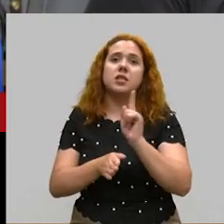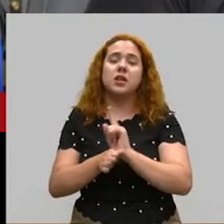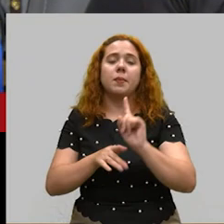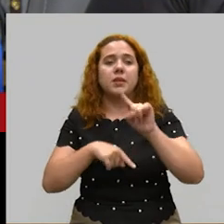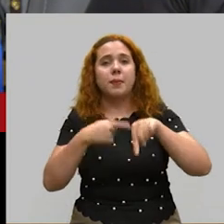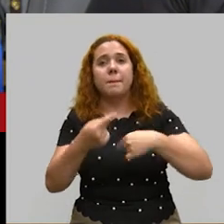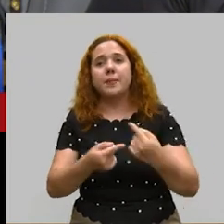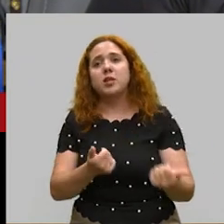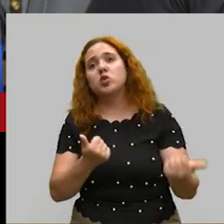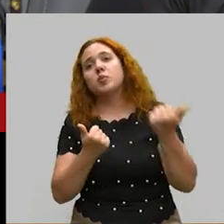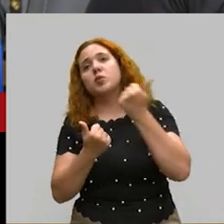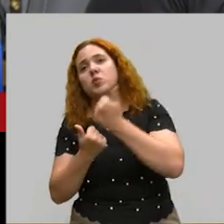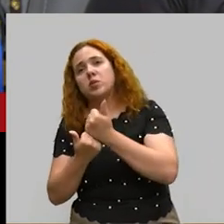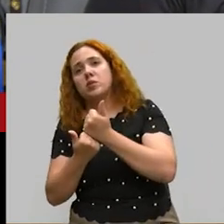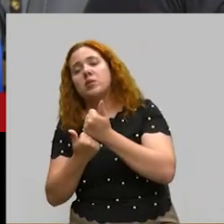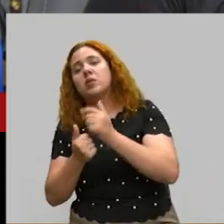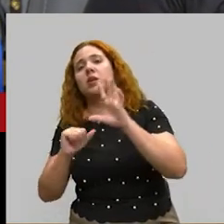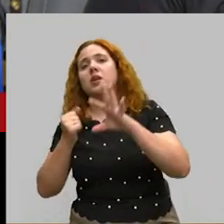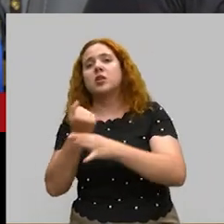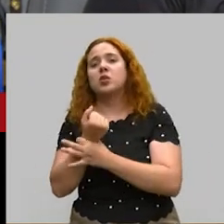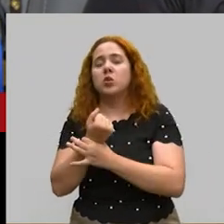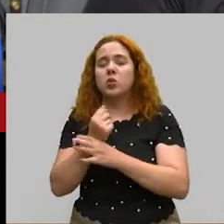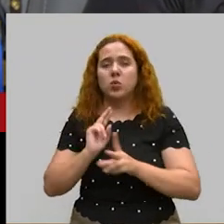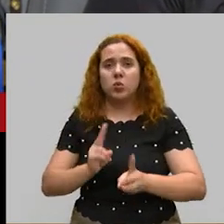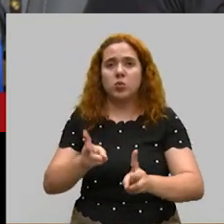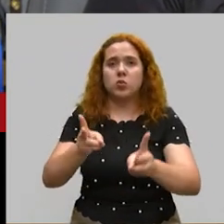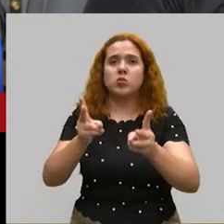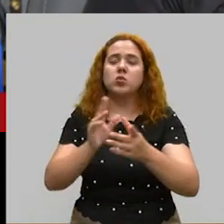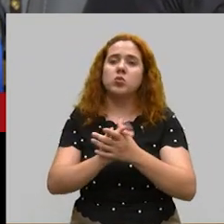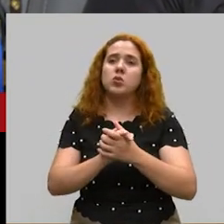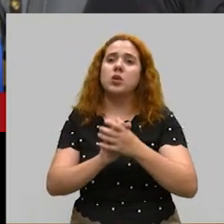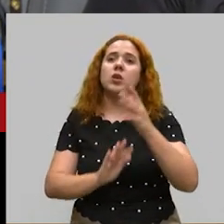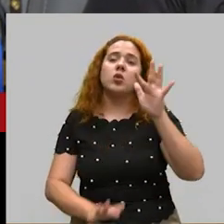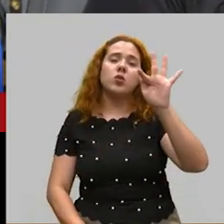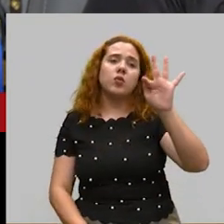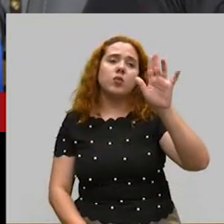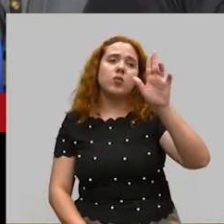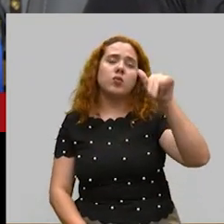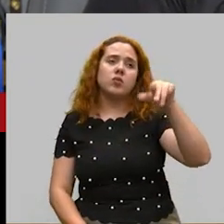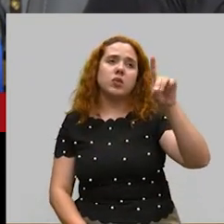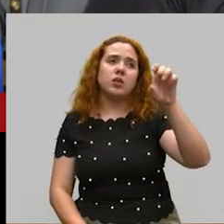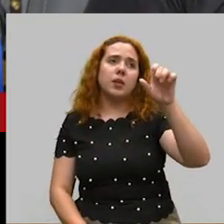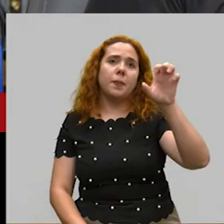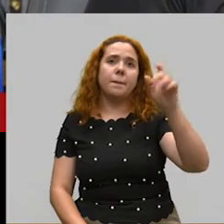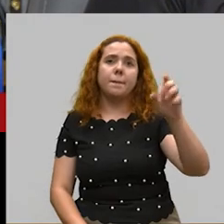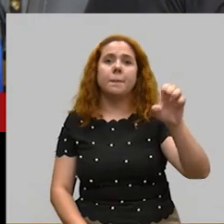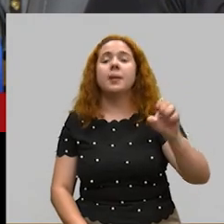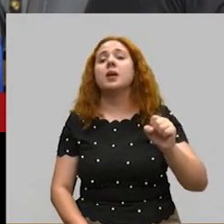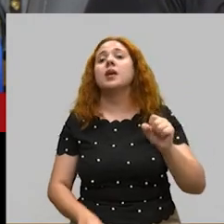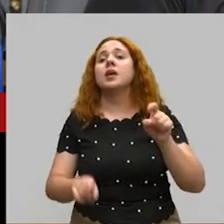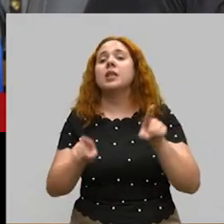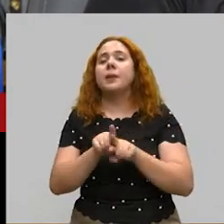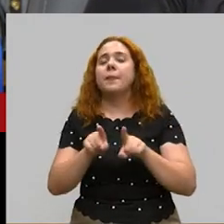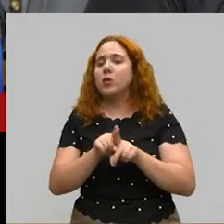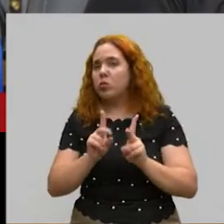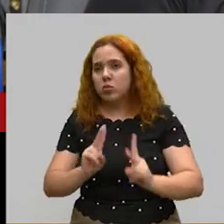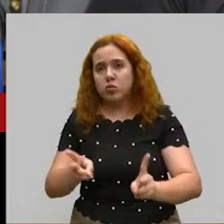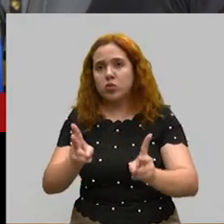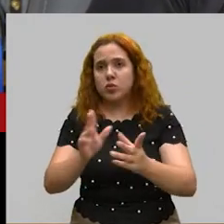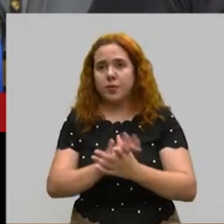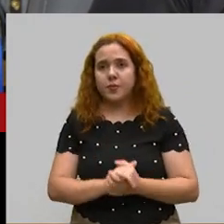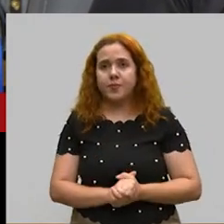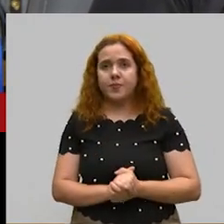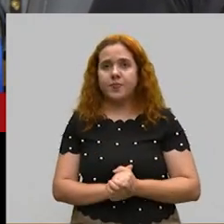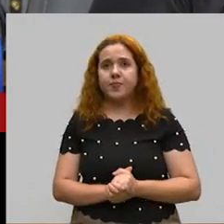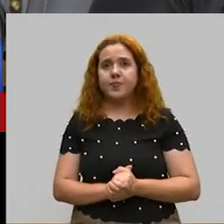que a segurança que a gente tenha no fundeb a gente tenha essa mesmo segurança na alimentação escolar também é um compromisso que